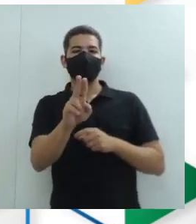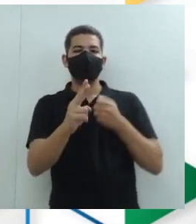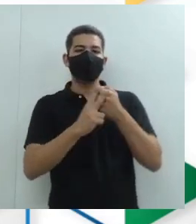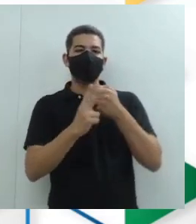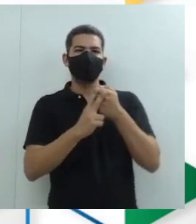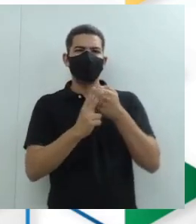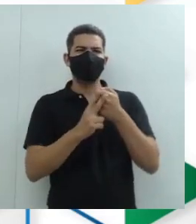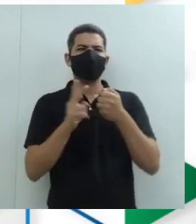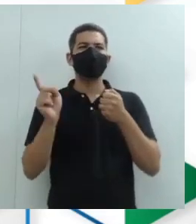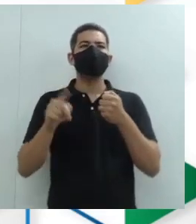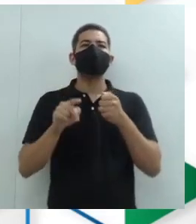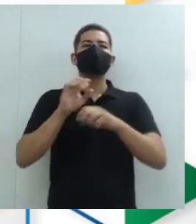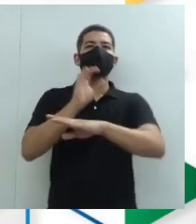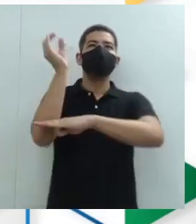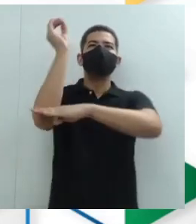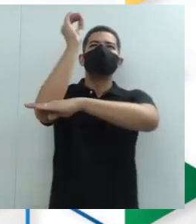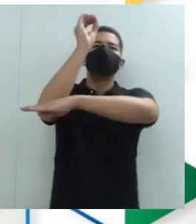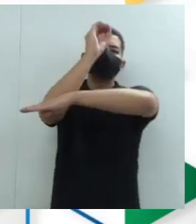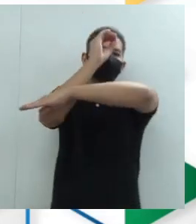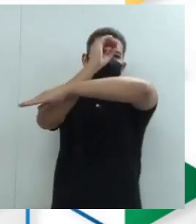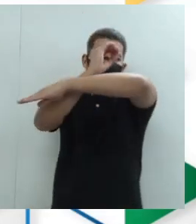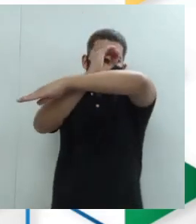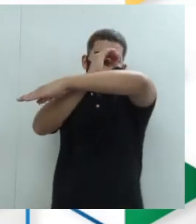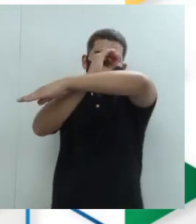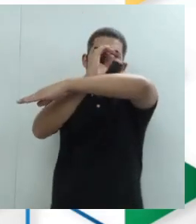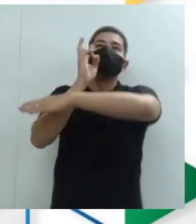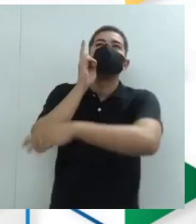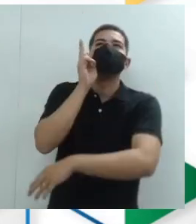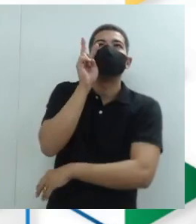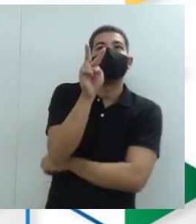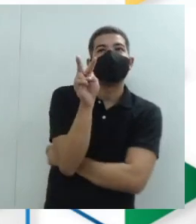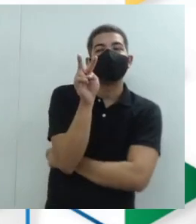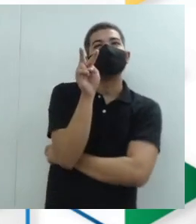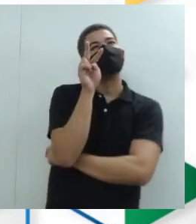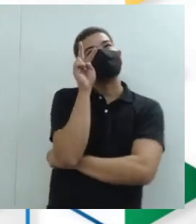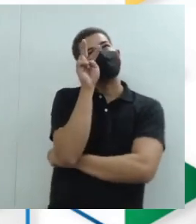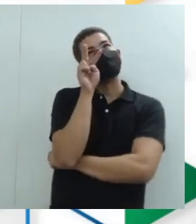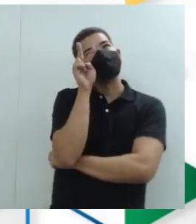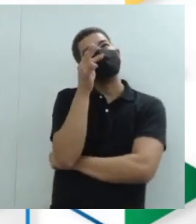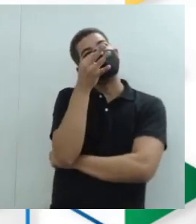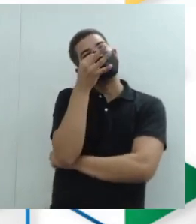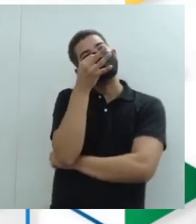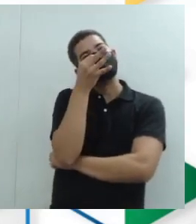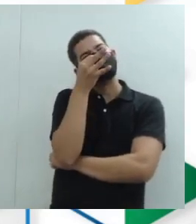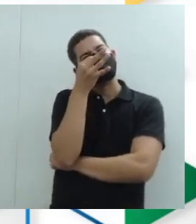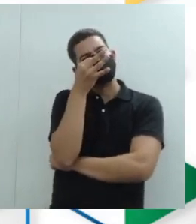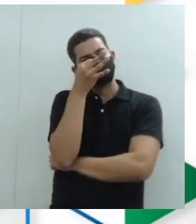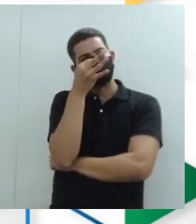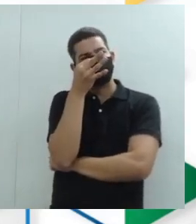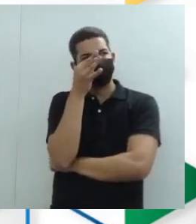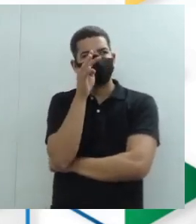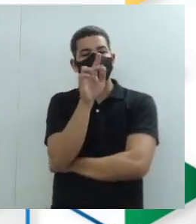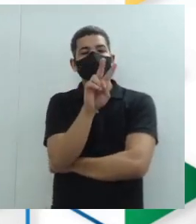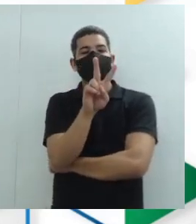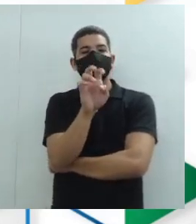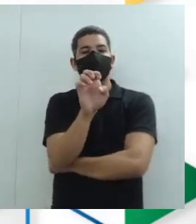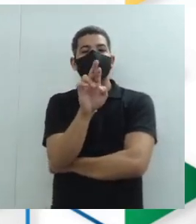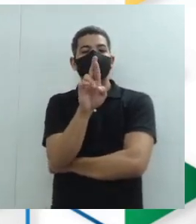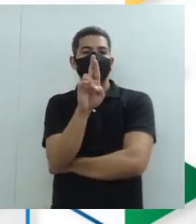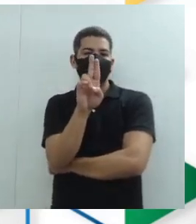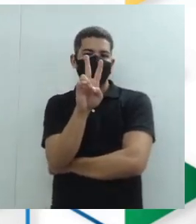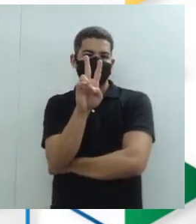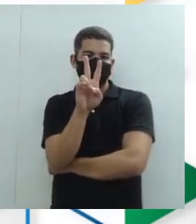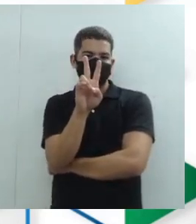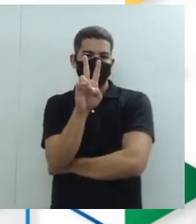está apreciando o pôr do sol, está vendo o pôr do sol. Entendeu? Então é a forma gerúndio do verbo